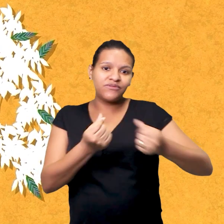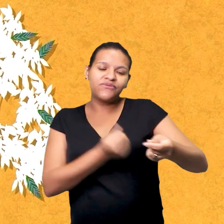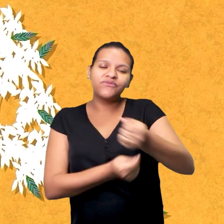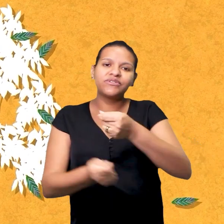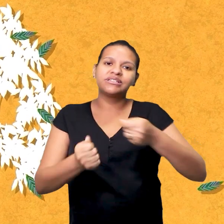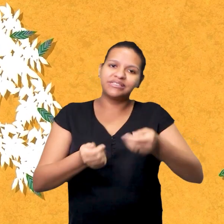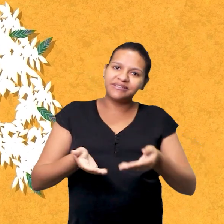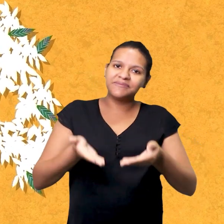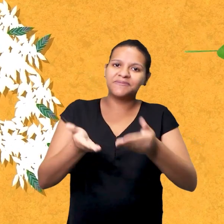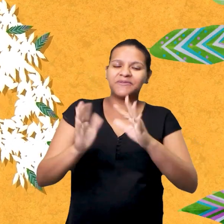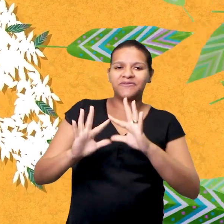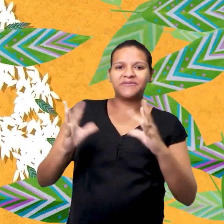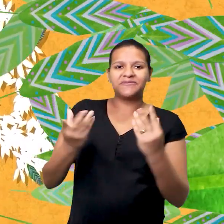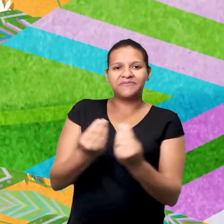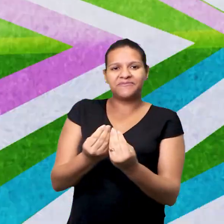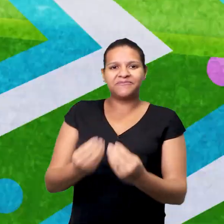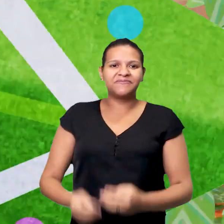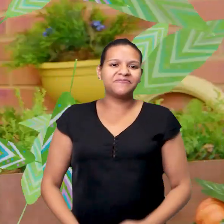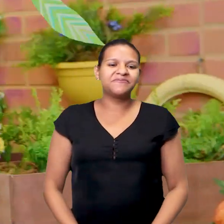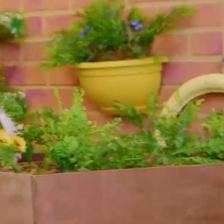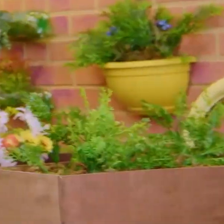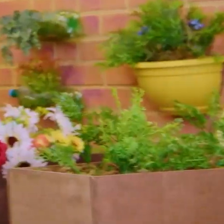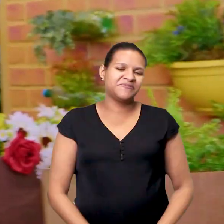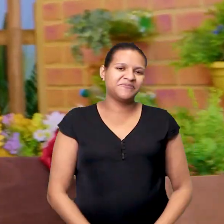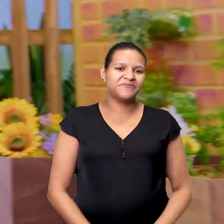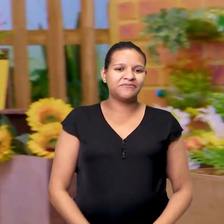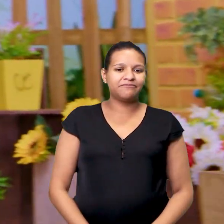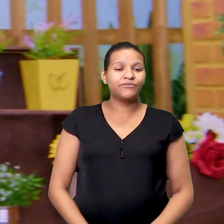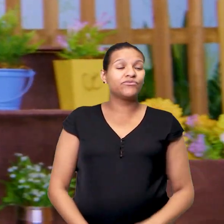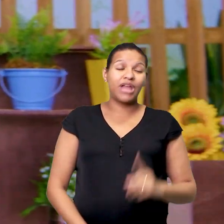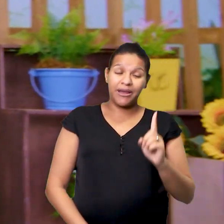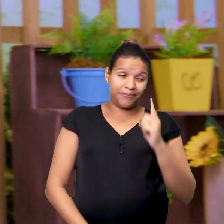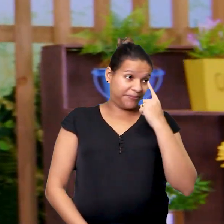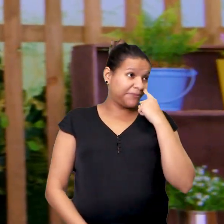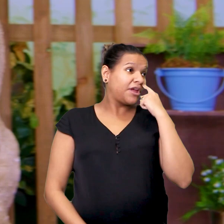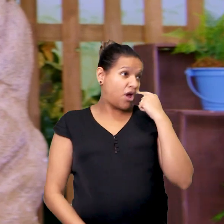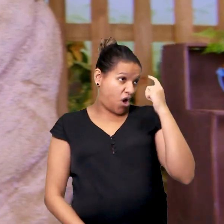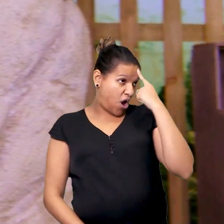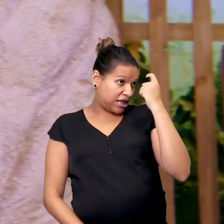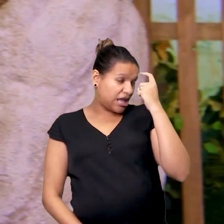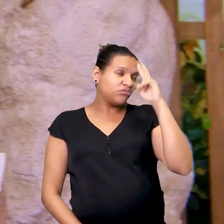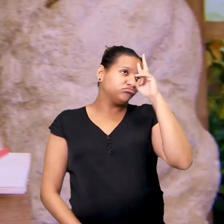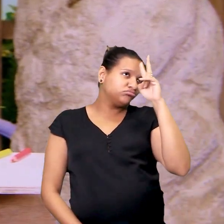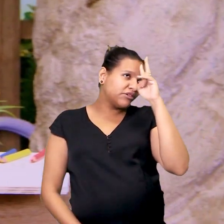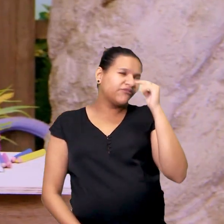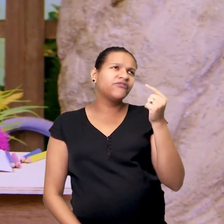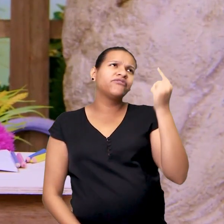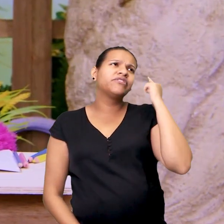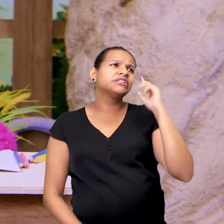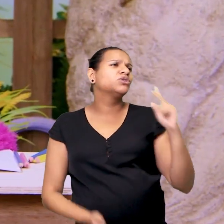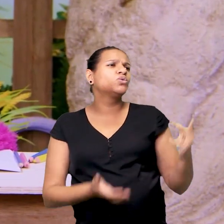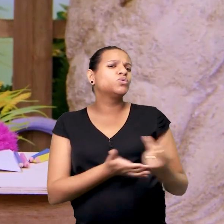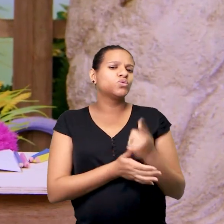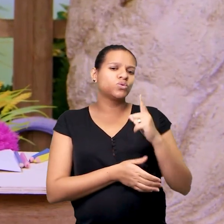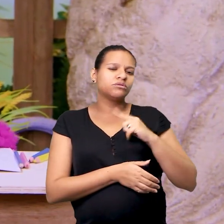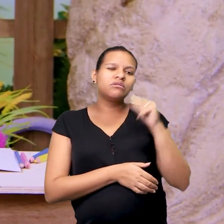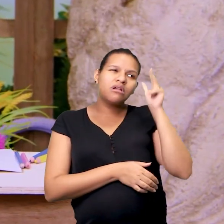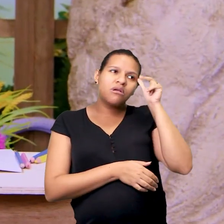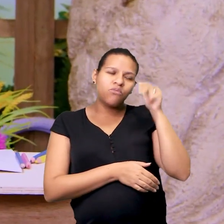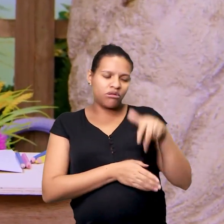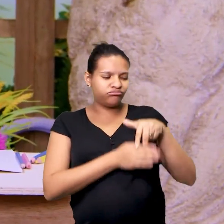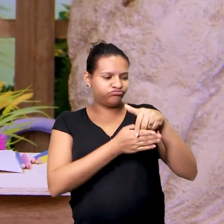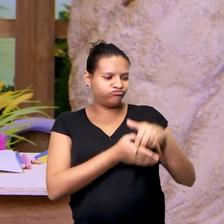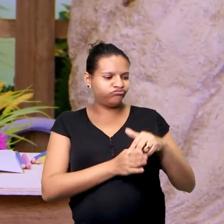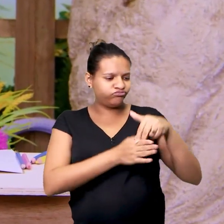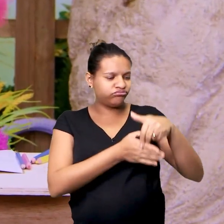É dia. Em uma horta... Ah, era uma vez um pônei astronauta e... Um